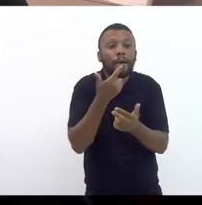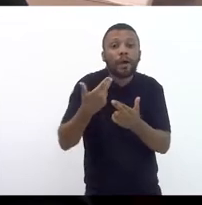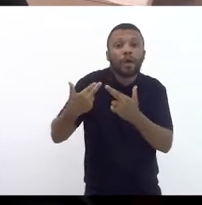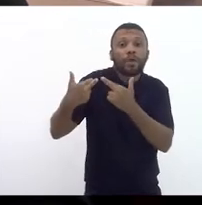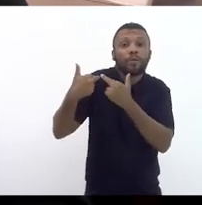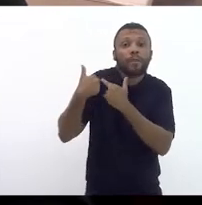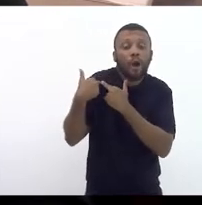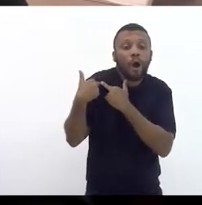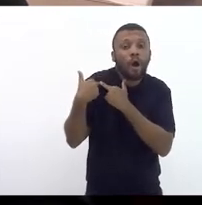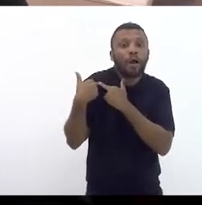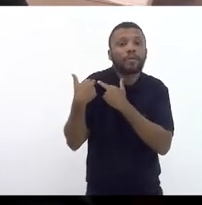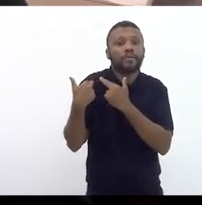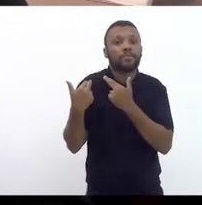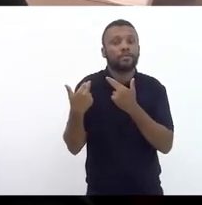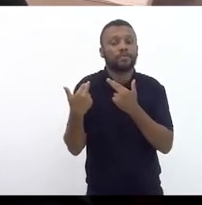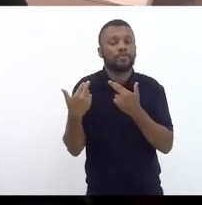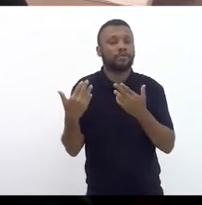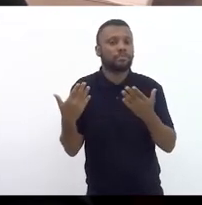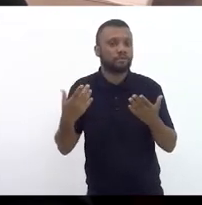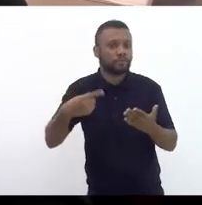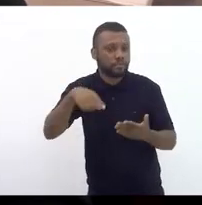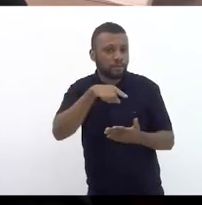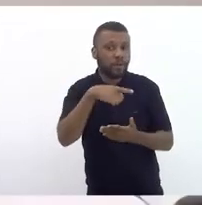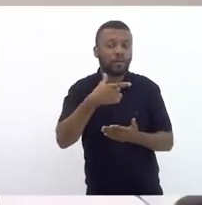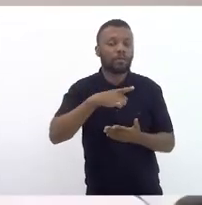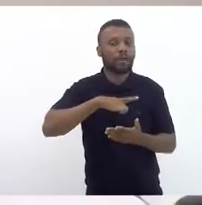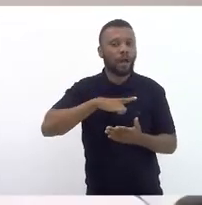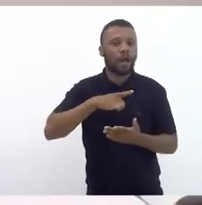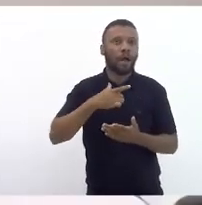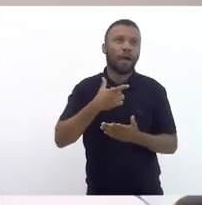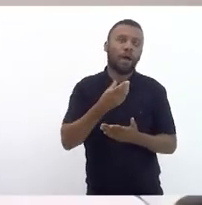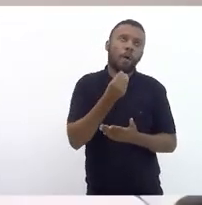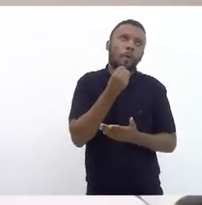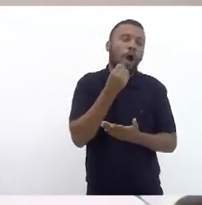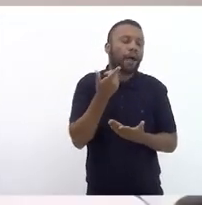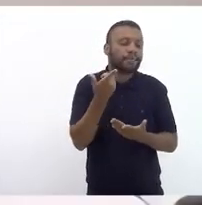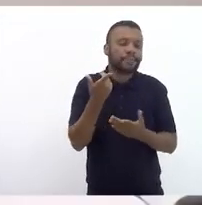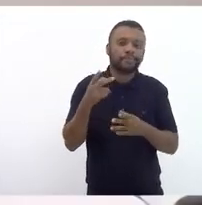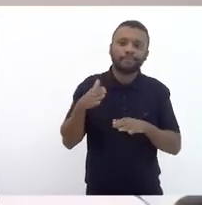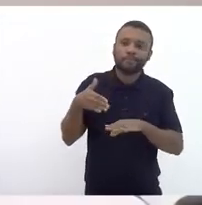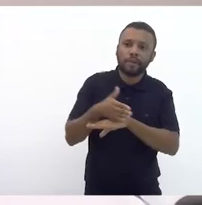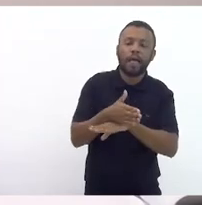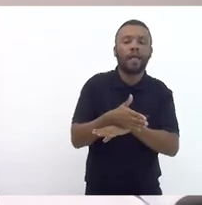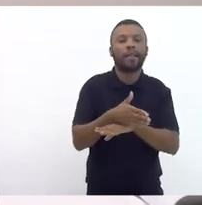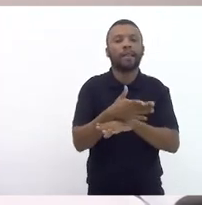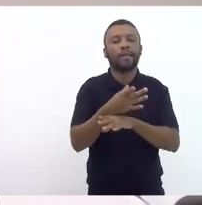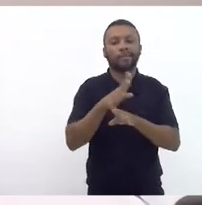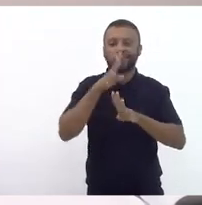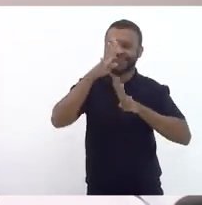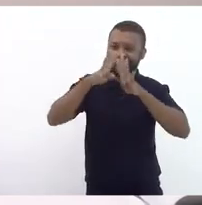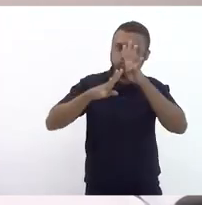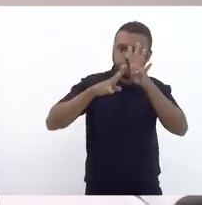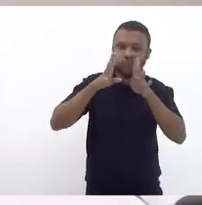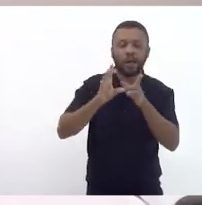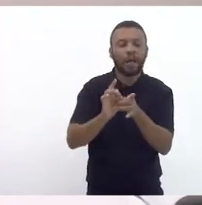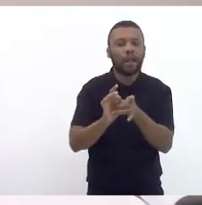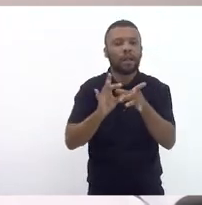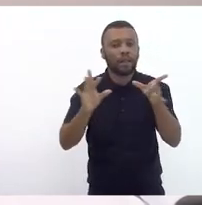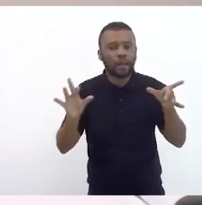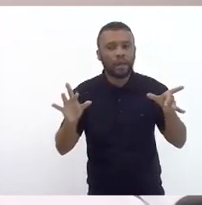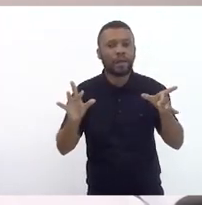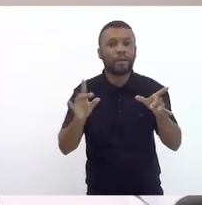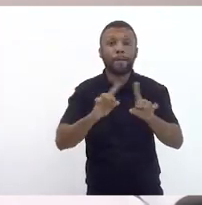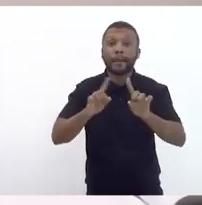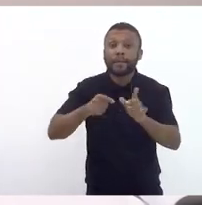concessionária... Vocês ganham para isso, até parece que o morador anda de graça no trem. Não. Entendeu? Ele entra e sai do trem à vontade, ele